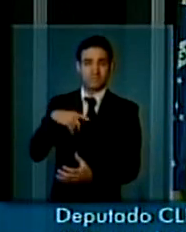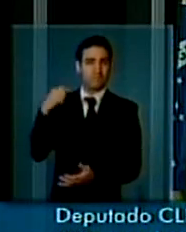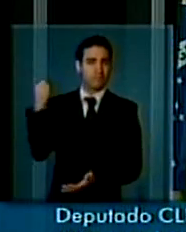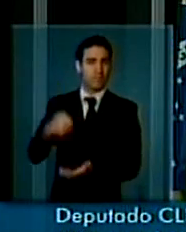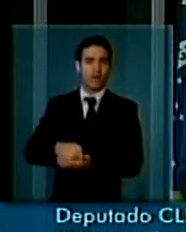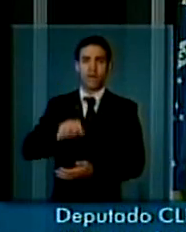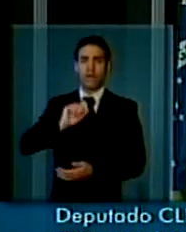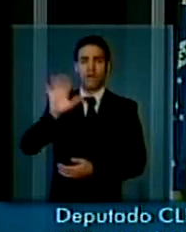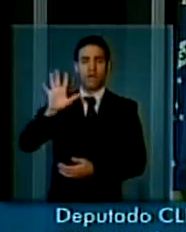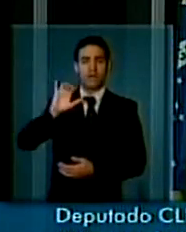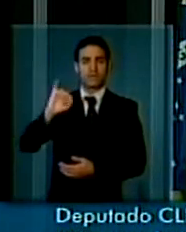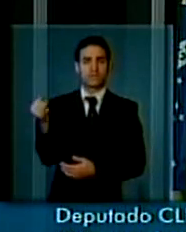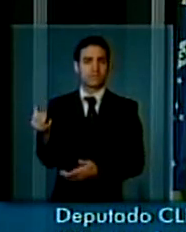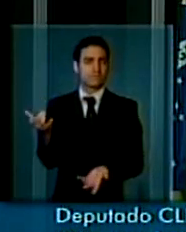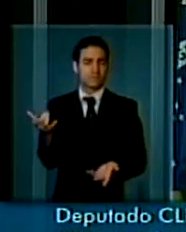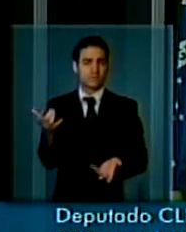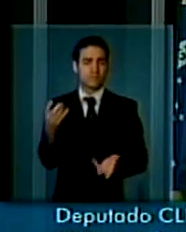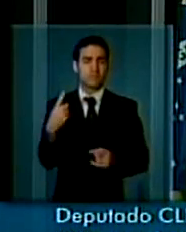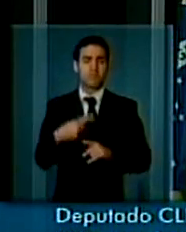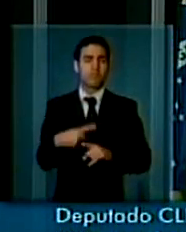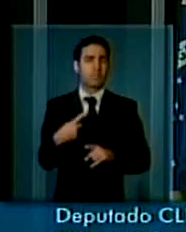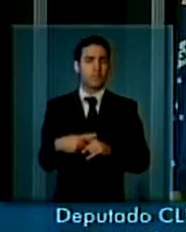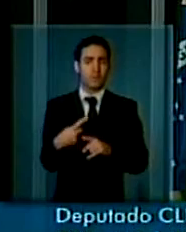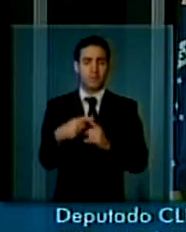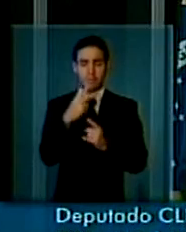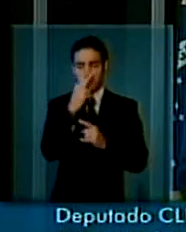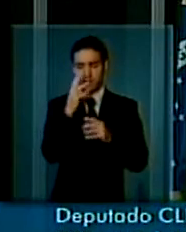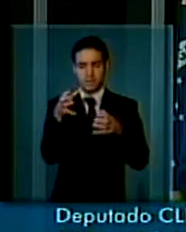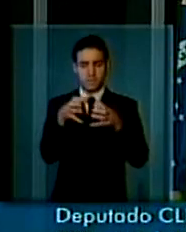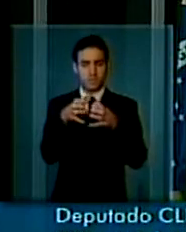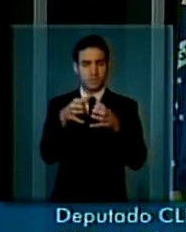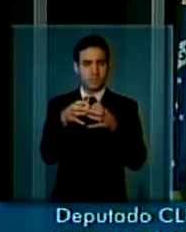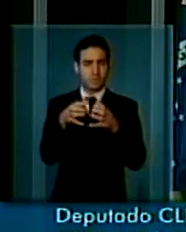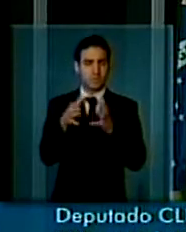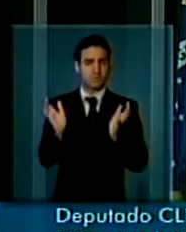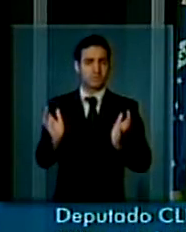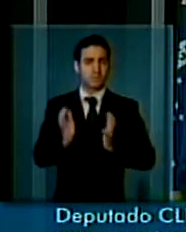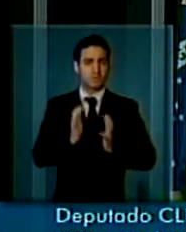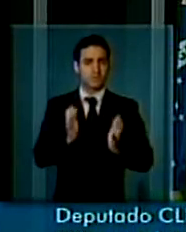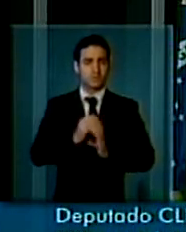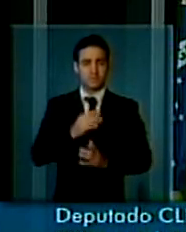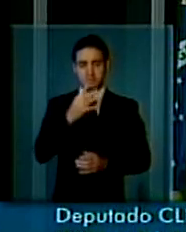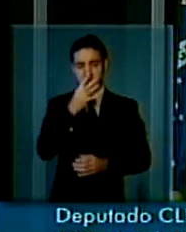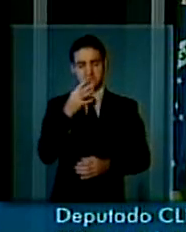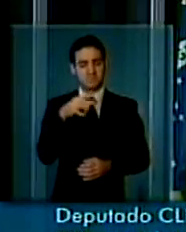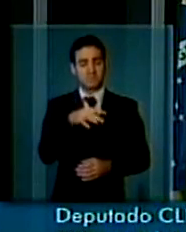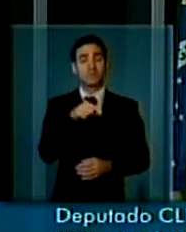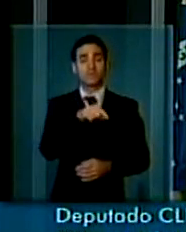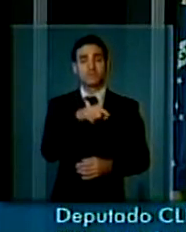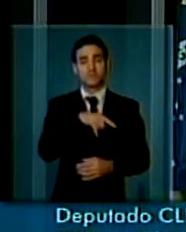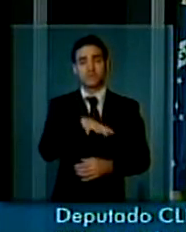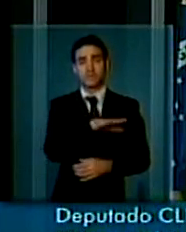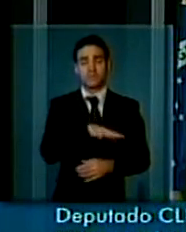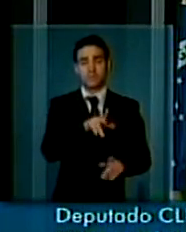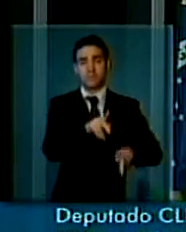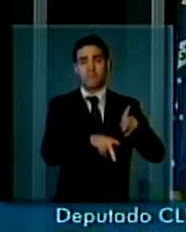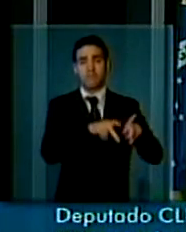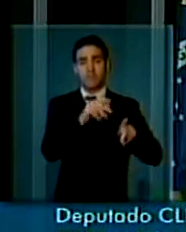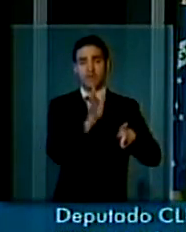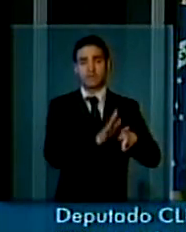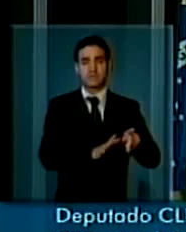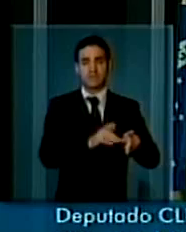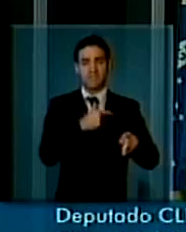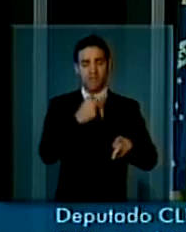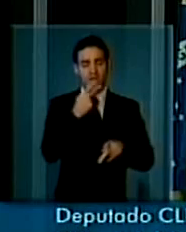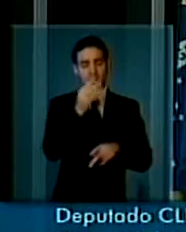e todas as outras burguesias que não se cansam de acusar os trabalhadores brasileiros como os responsáveis pelos déficits